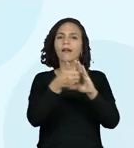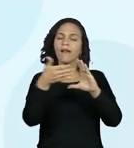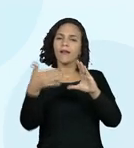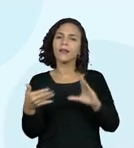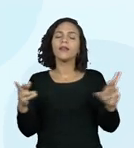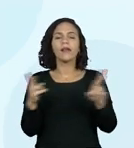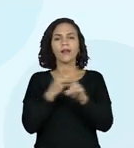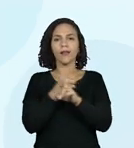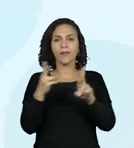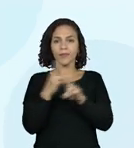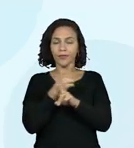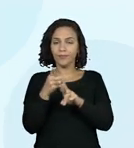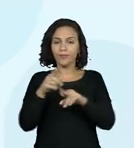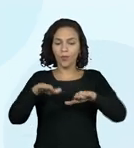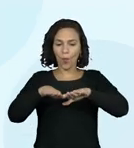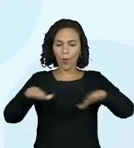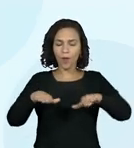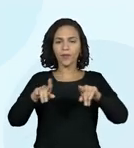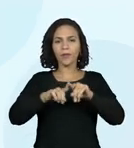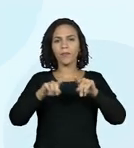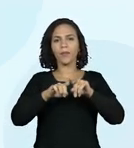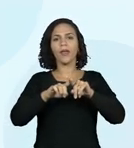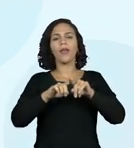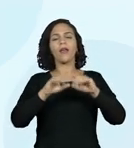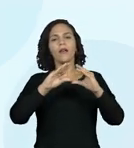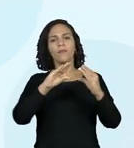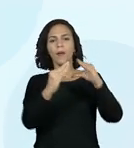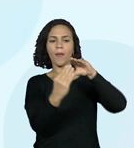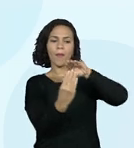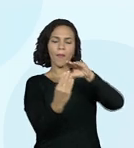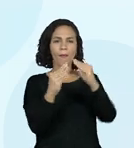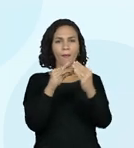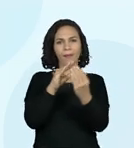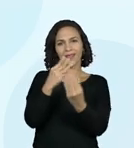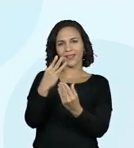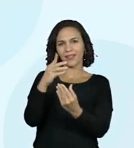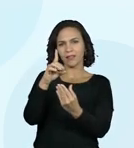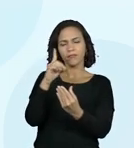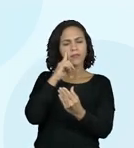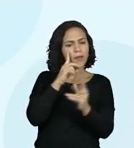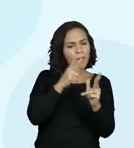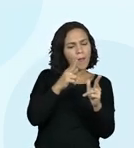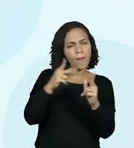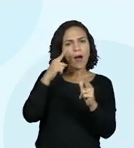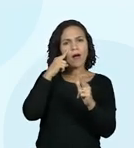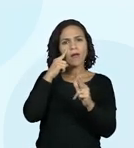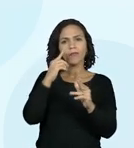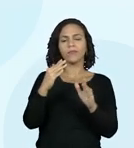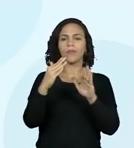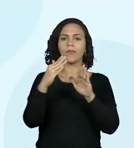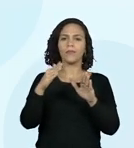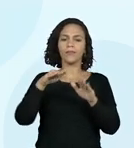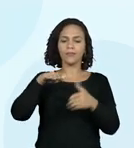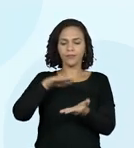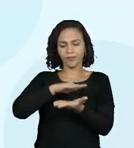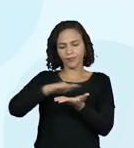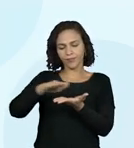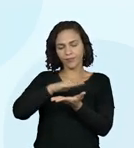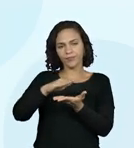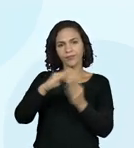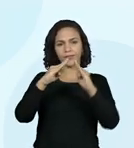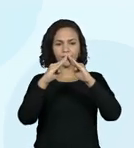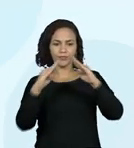e espaciais, identificando regularidades nas contagens de faces, vértices e arestas, no caso